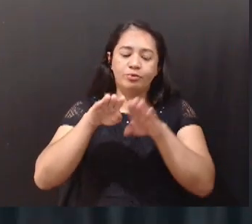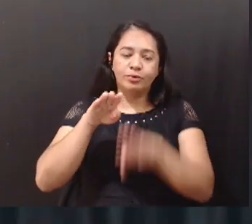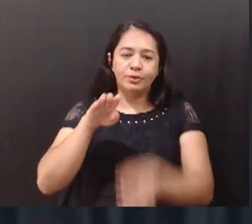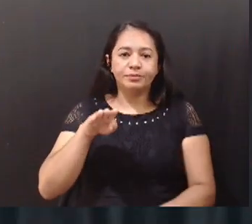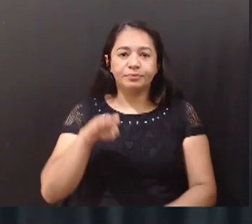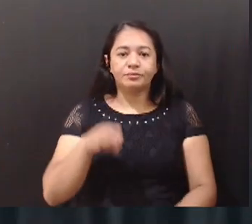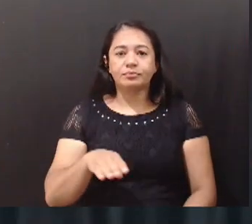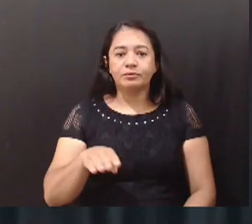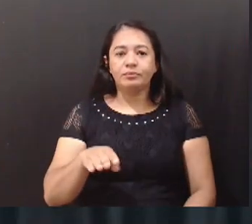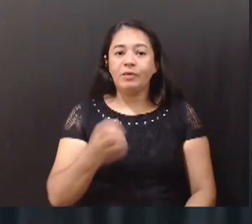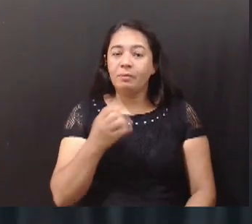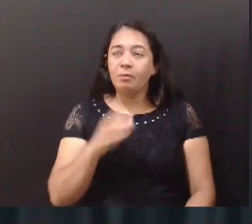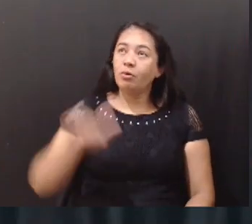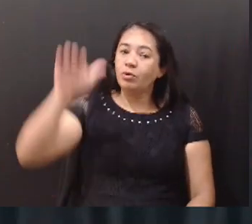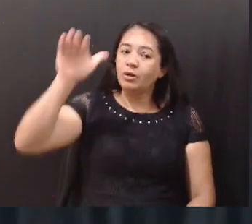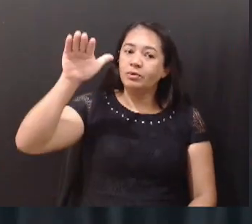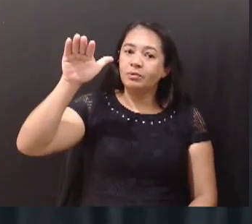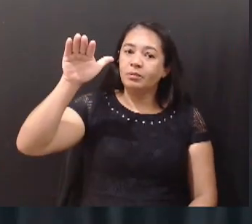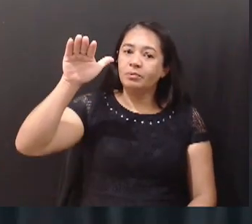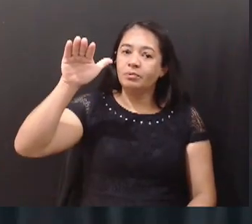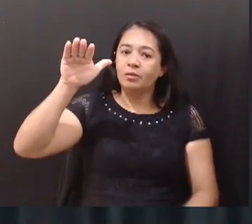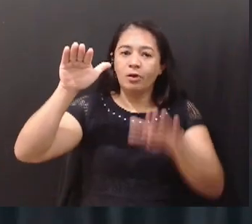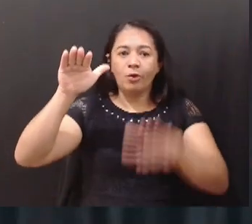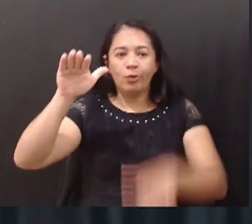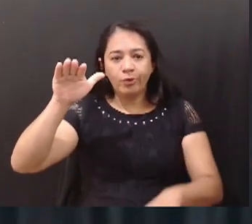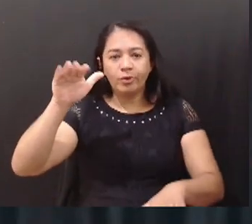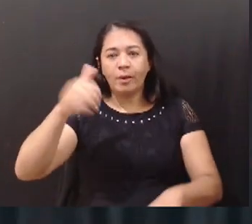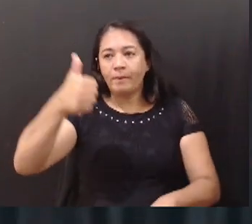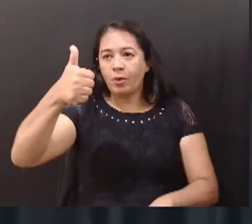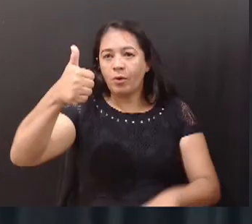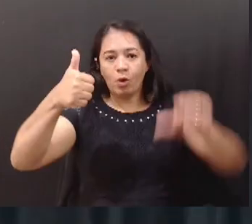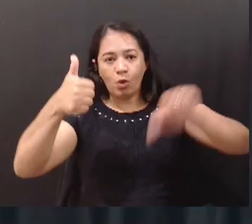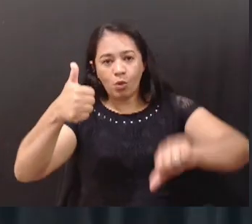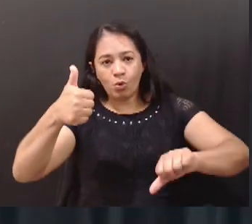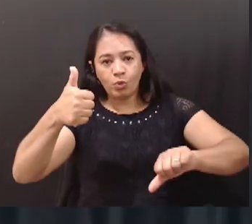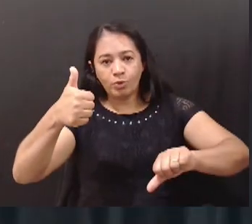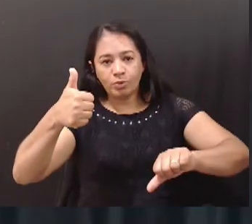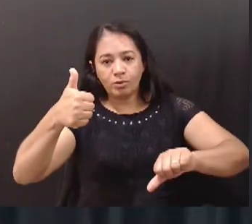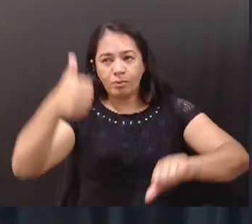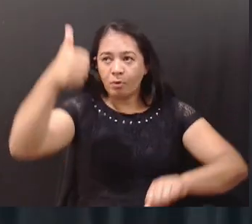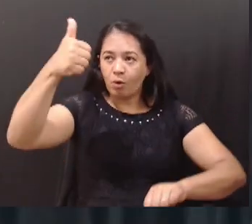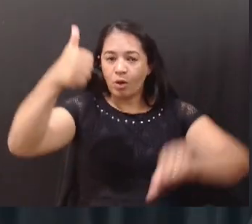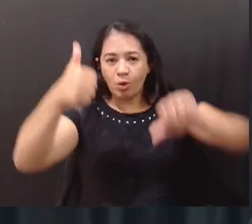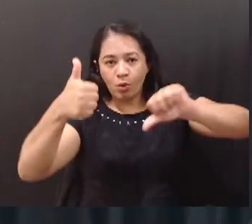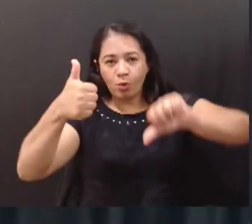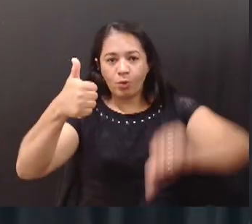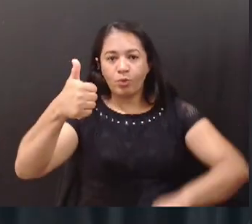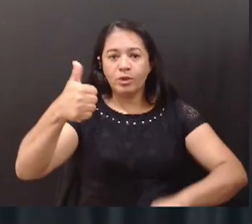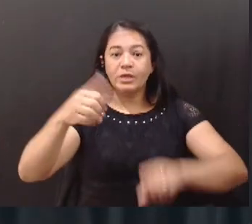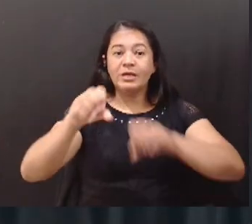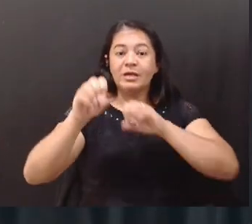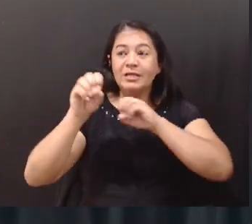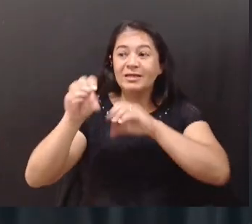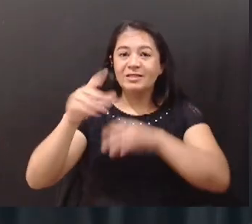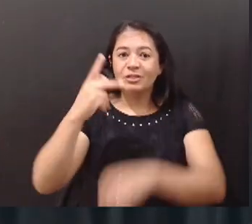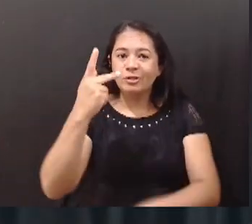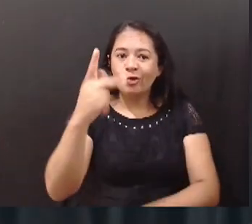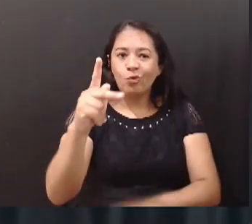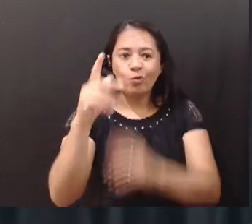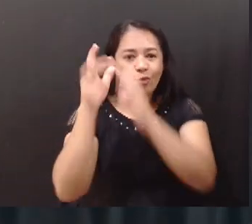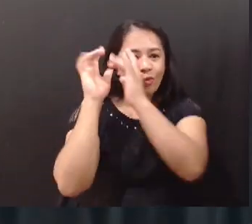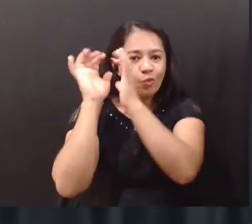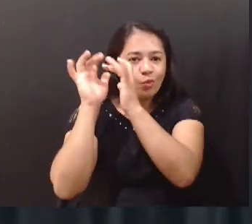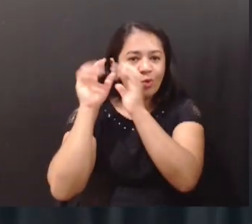de novo. Boa, ruim. Boa, ruim. Nossa. Ele ensina o seu cérebro que ele vai querer